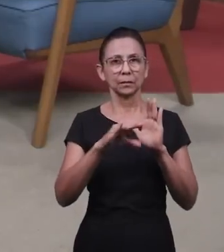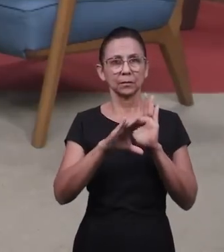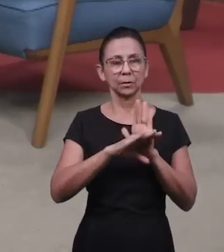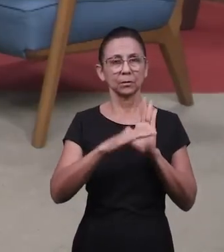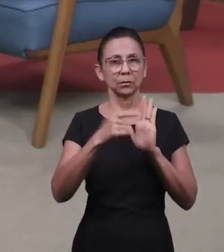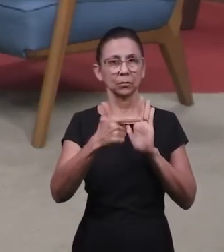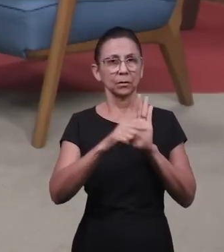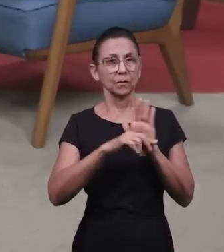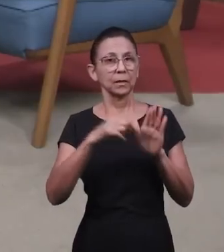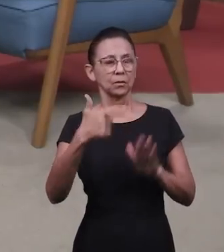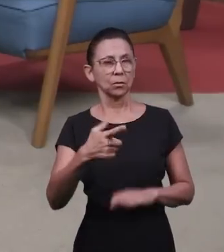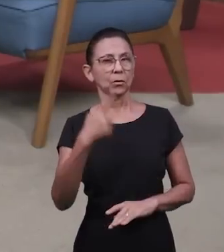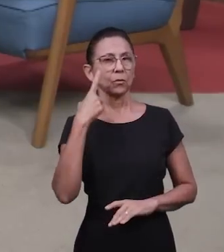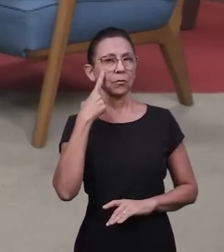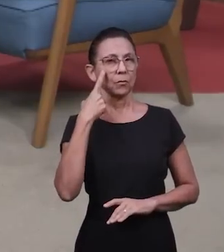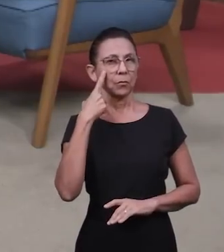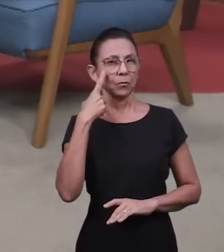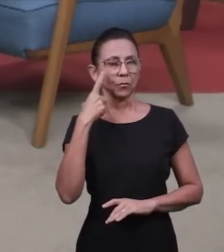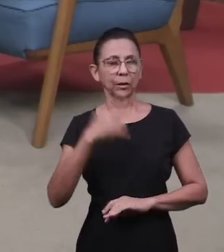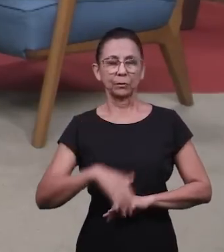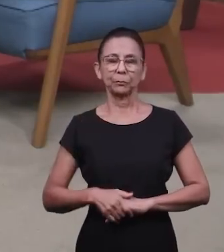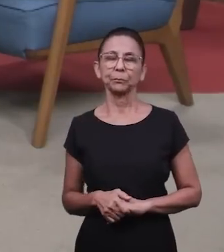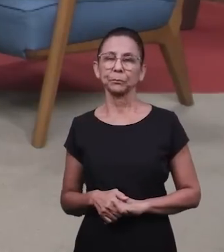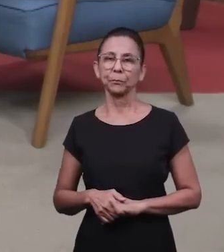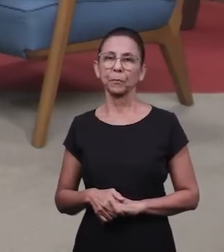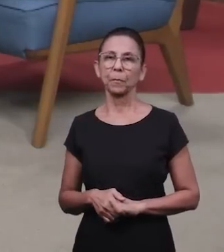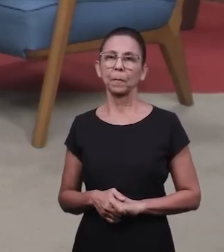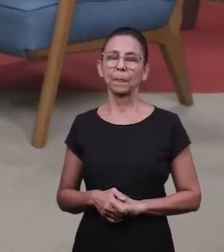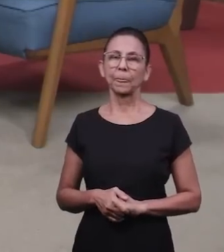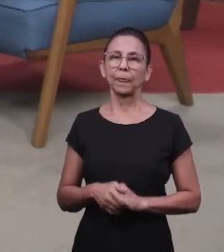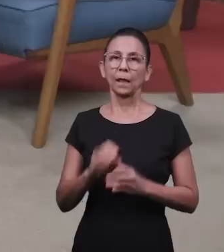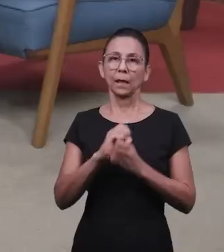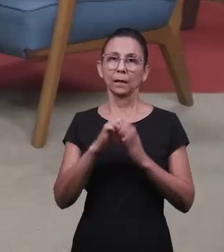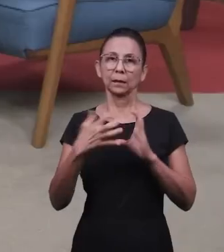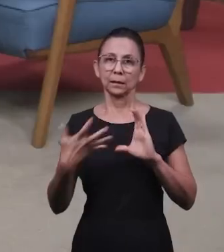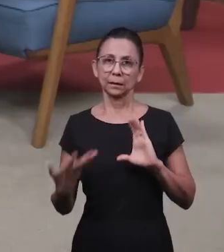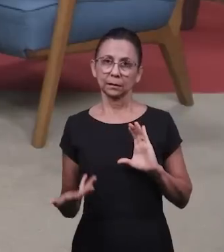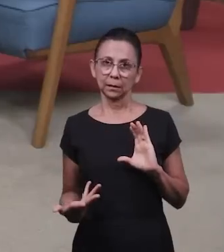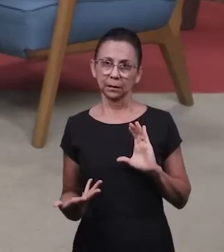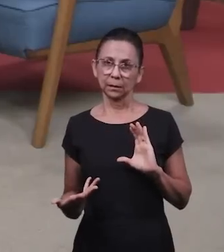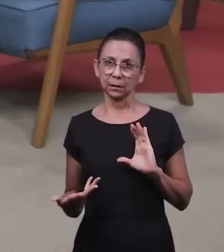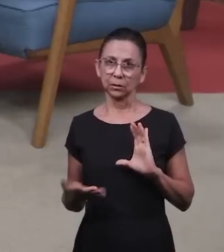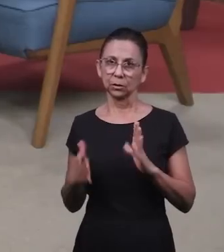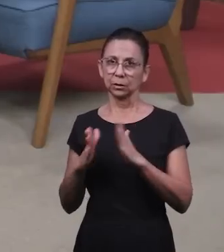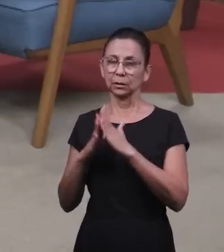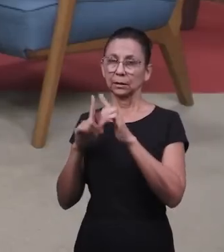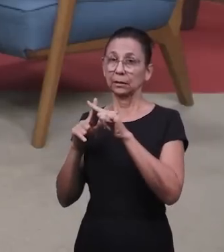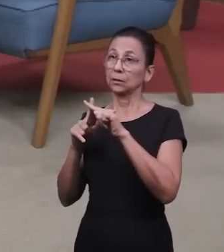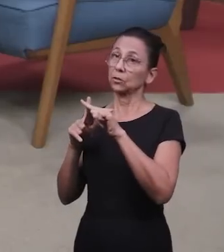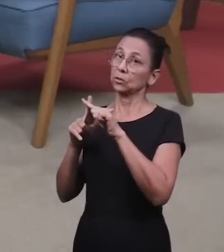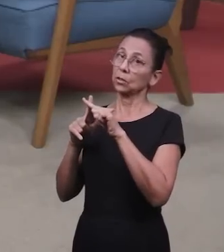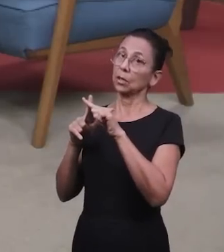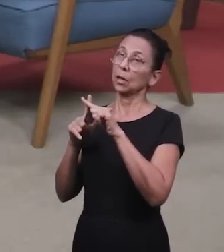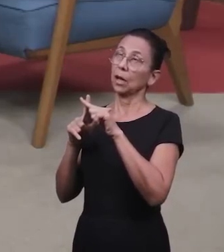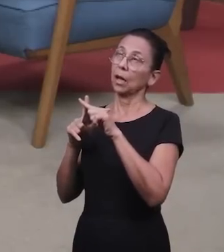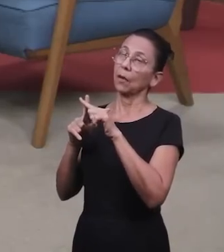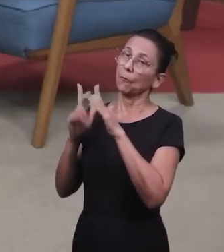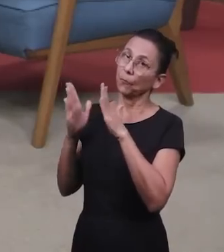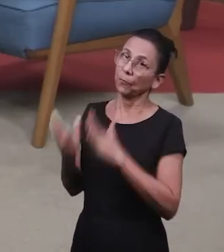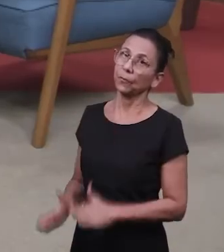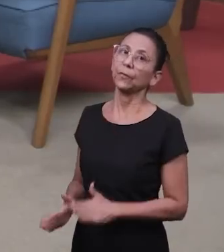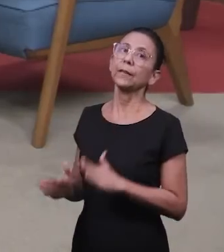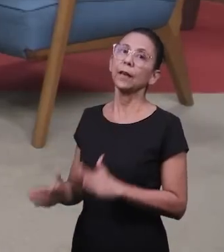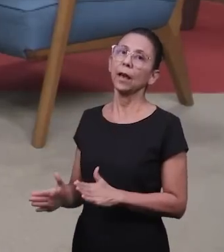vocês comentarem um aspecto importante da característica da igreja, da igreja fiel, da